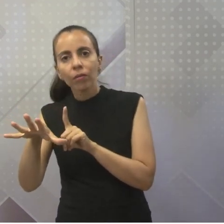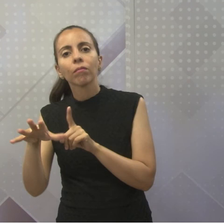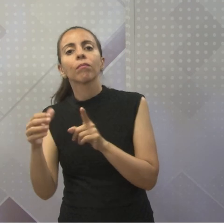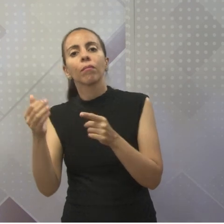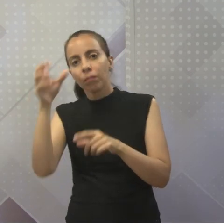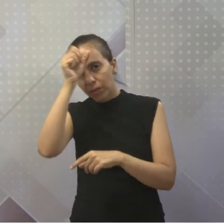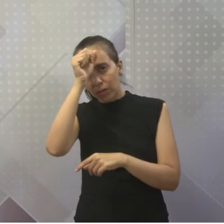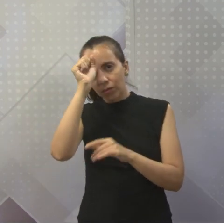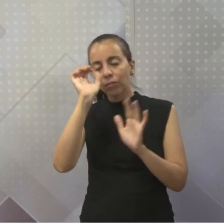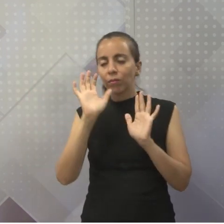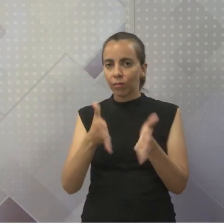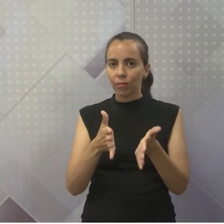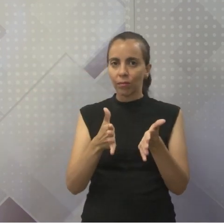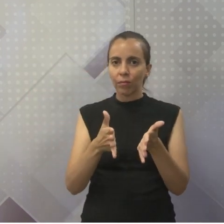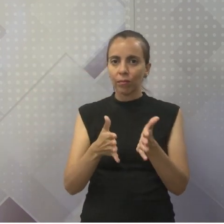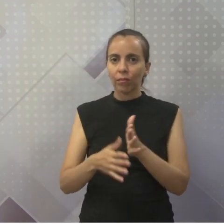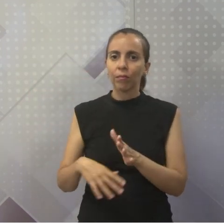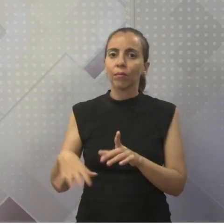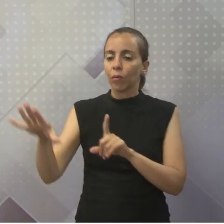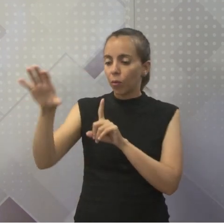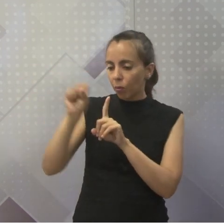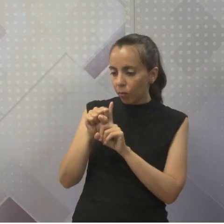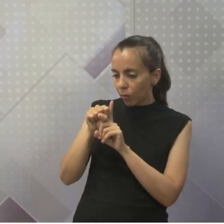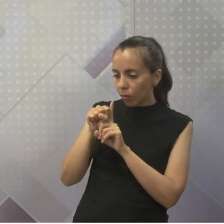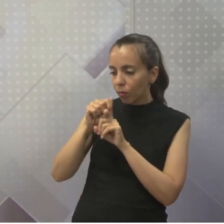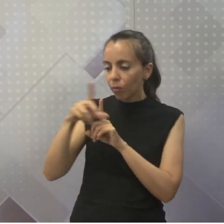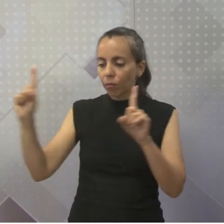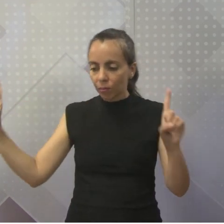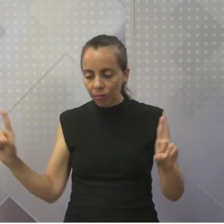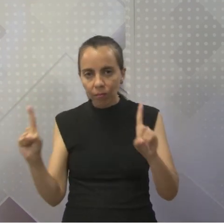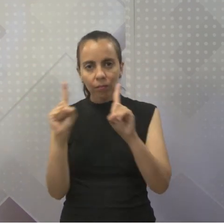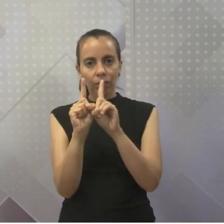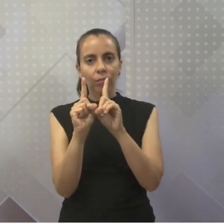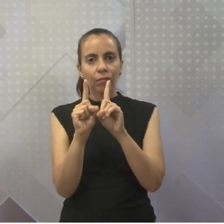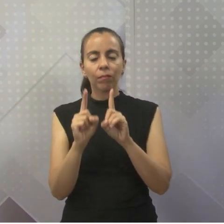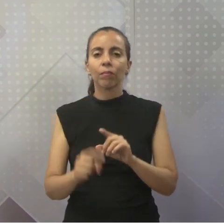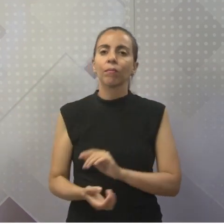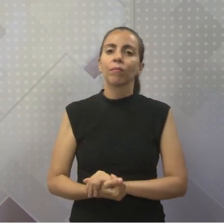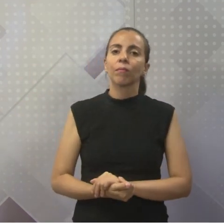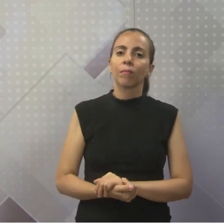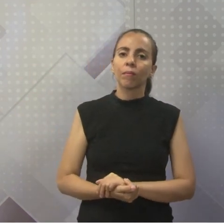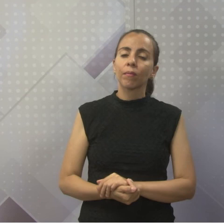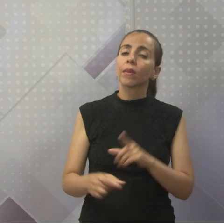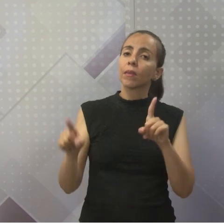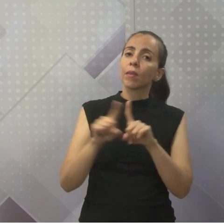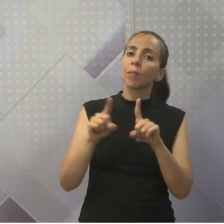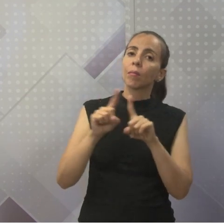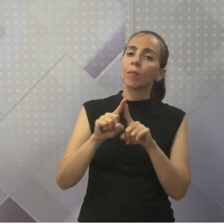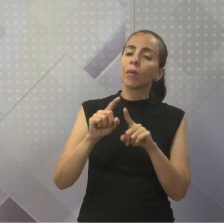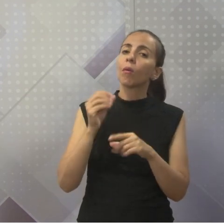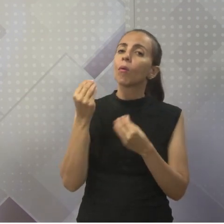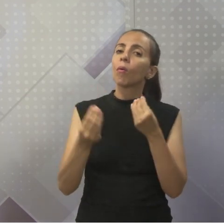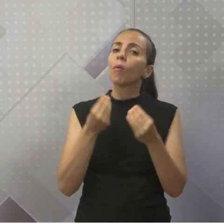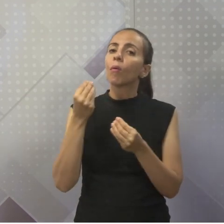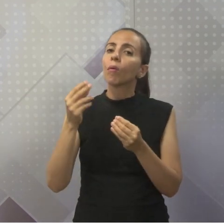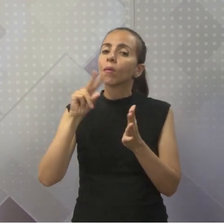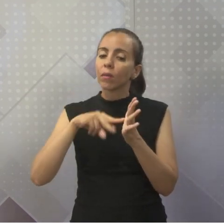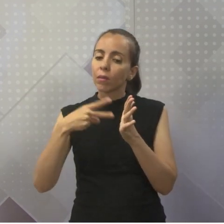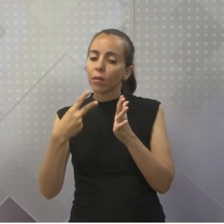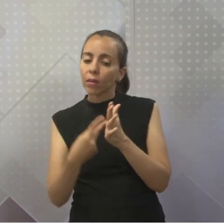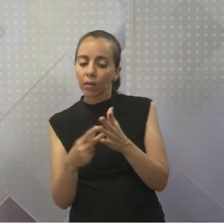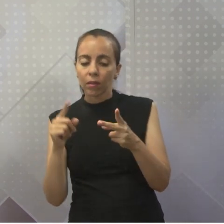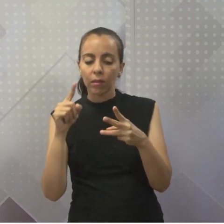hoje, contágio direto, contágio indireto, e aprendemos também o significado de